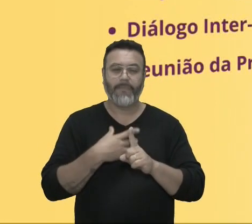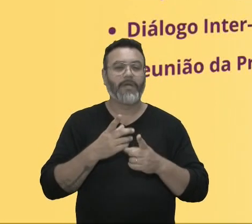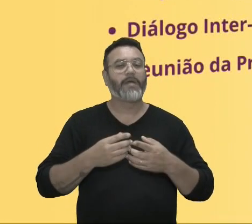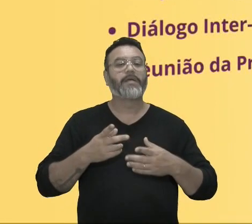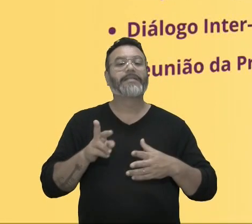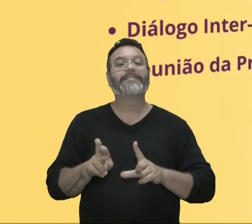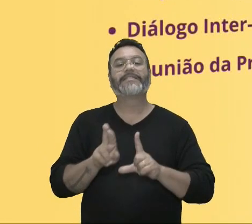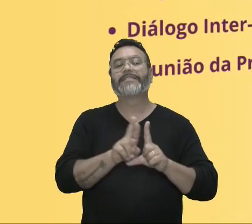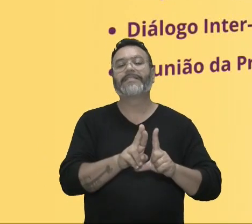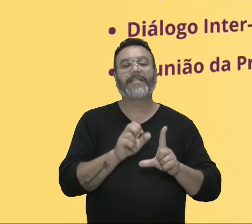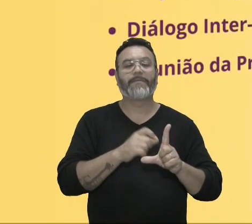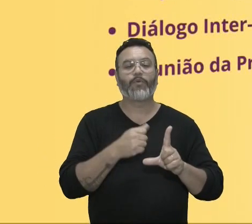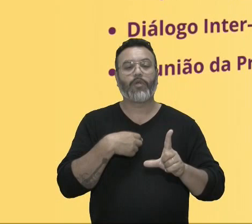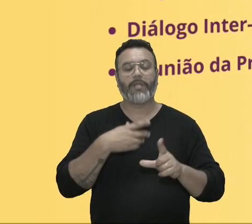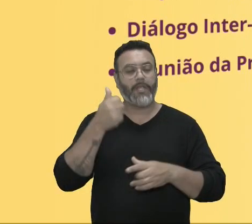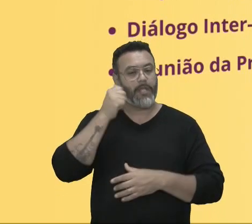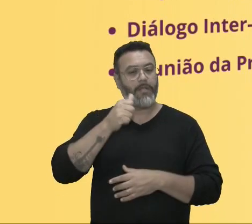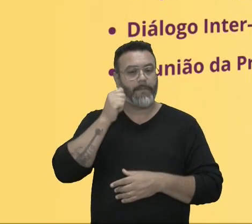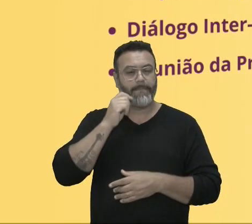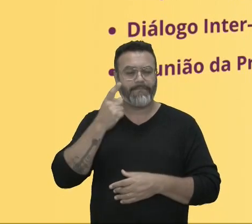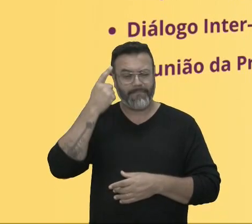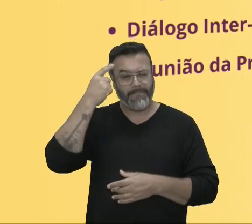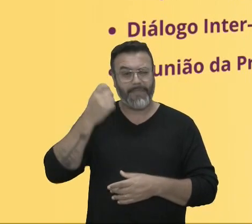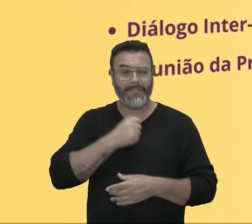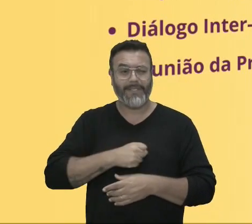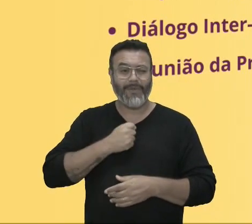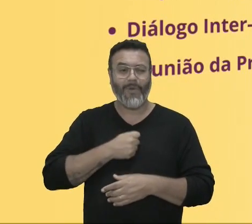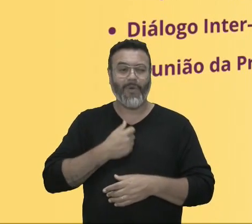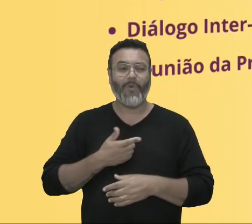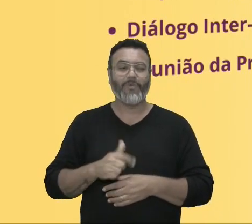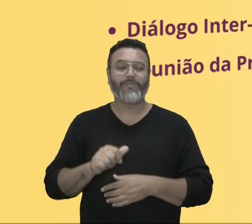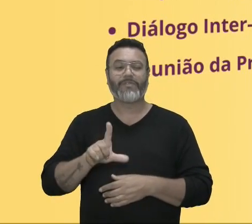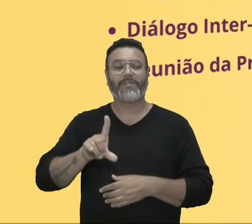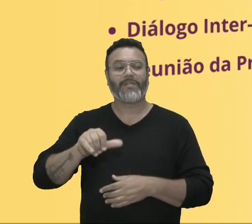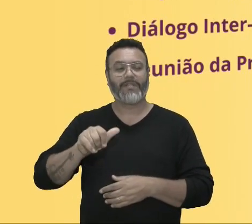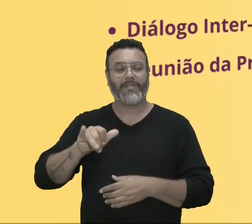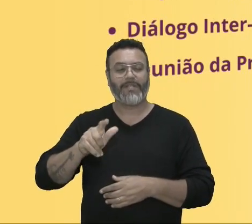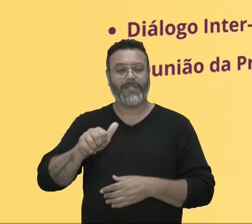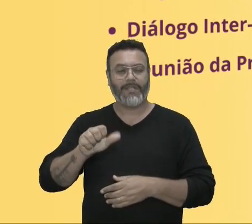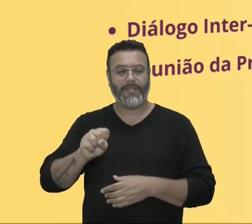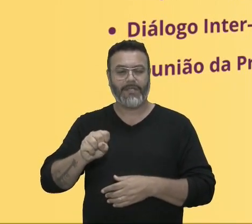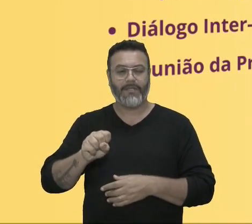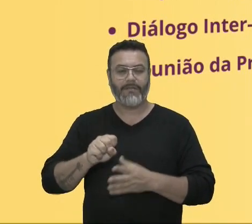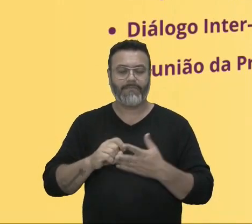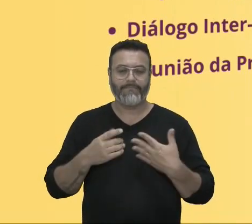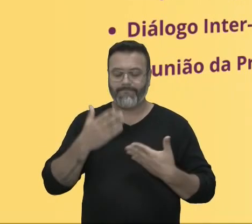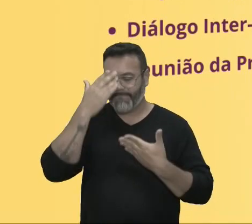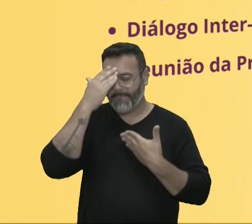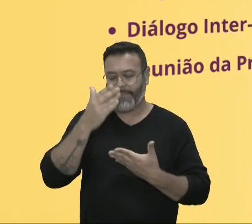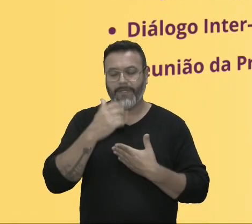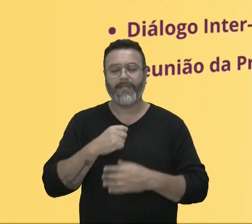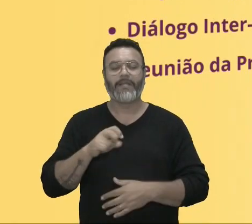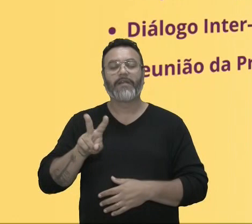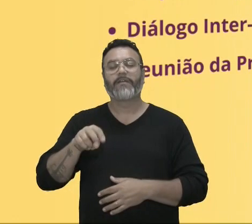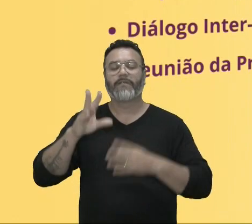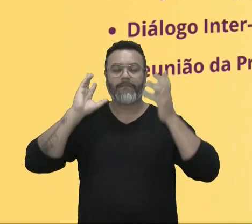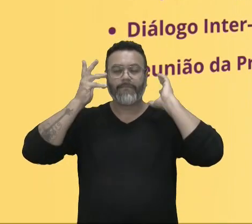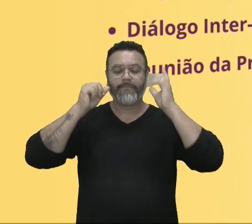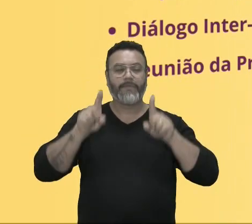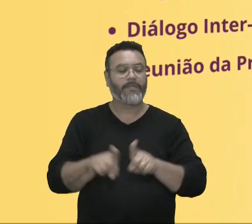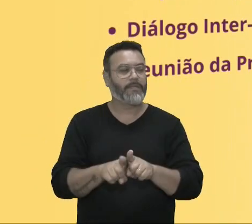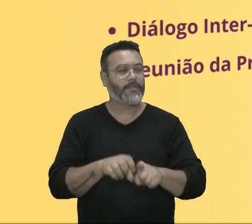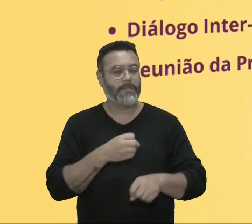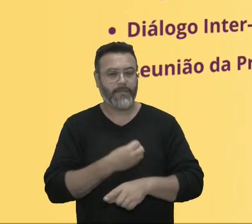nosso Agosto Lilás, que a gente pretende fazer um trabalho super bacana, articulado. Agradeço a vereadora Vivi da Rádio e também a vereadora